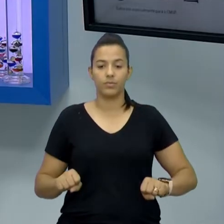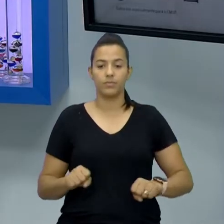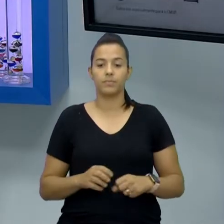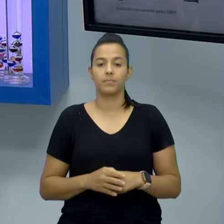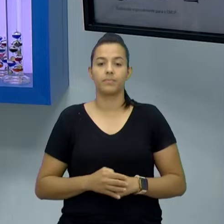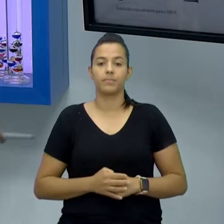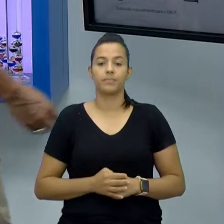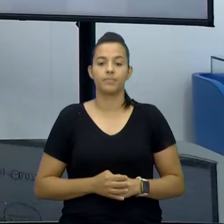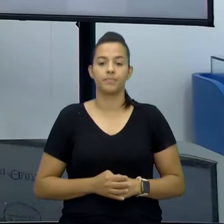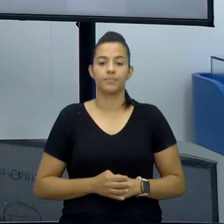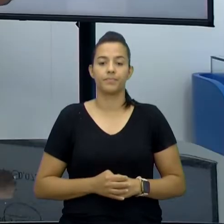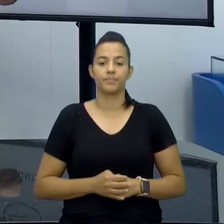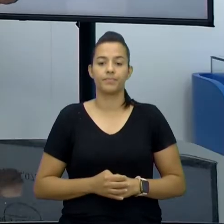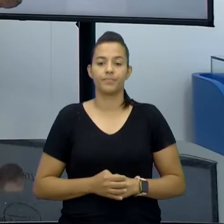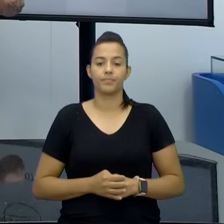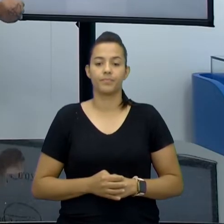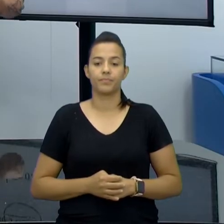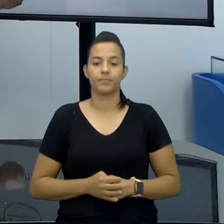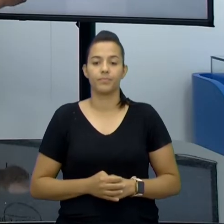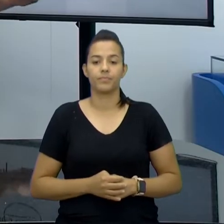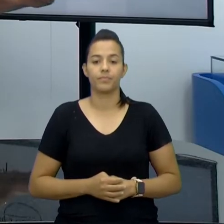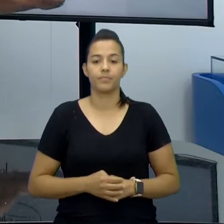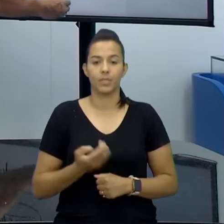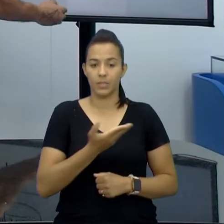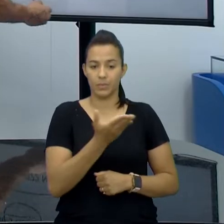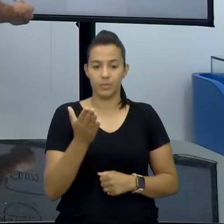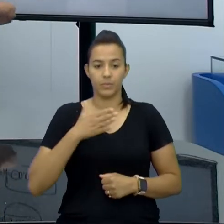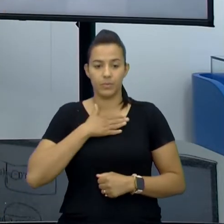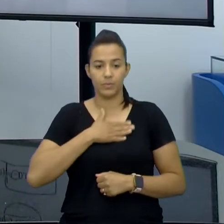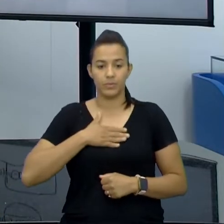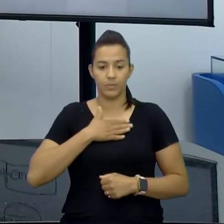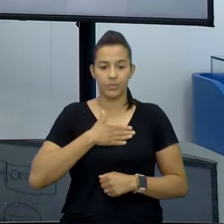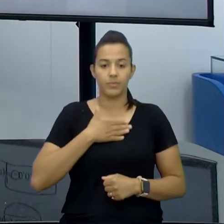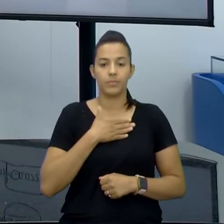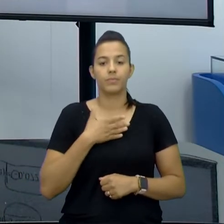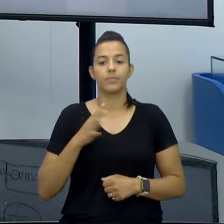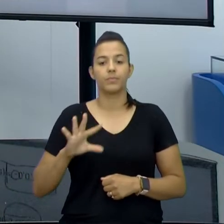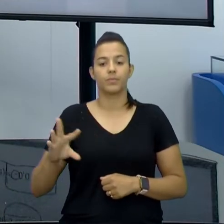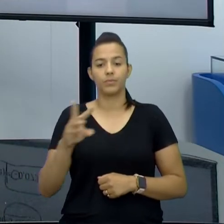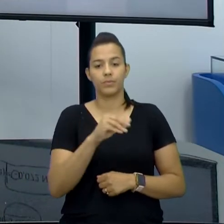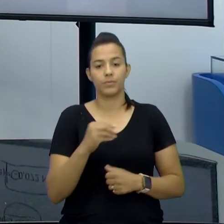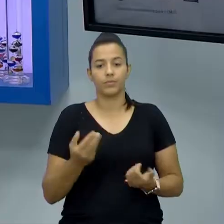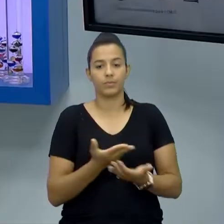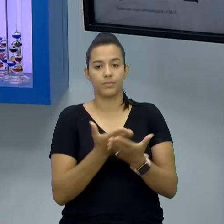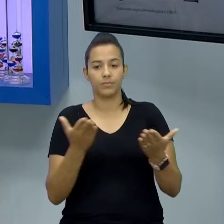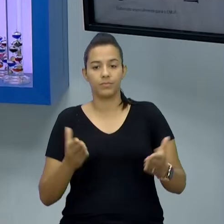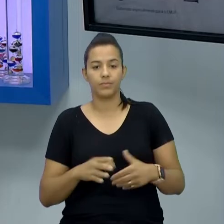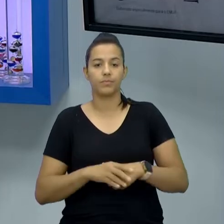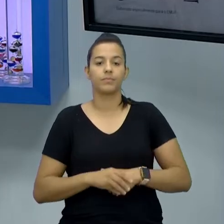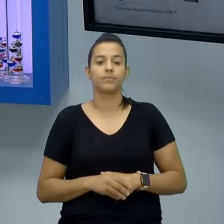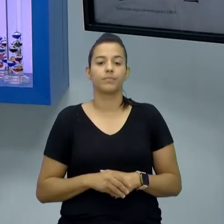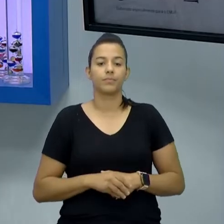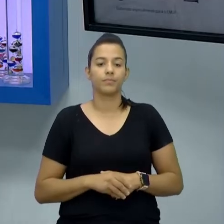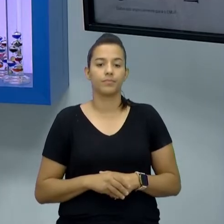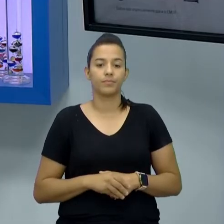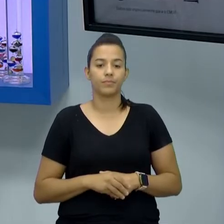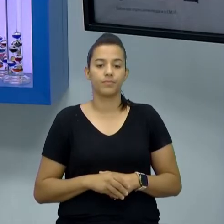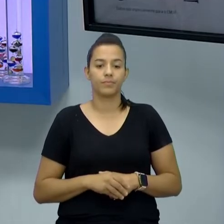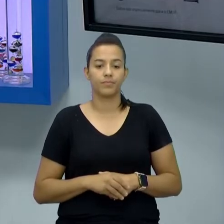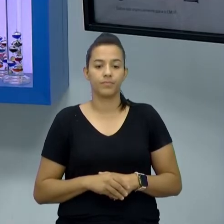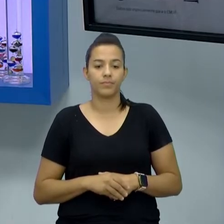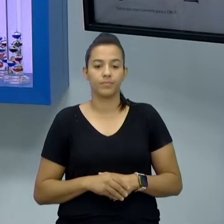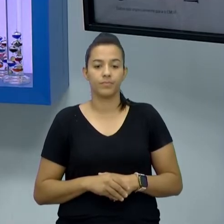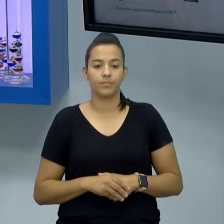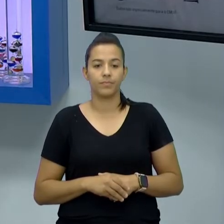aí do sistema. Tá aí pra vocês, Gibalina? Gostou? A resolução pra vocês aí. Tá aí pra vocês essa resolução.